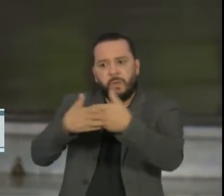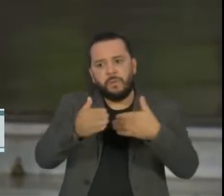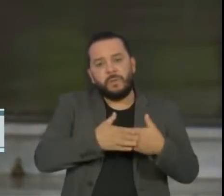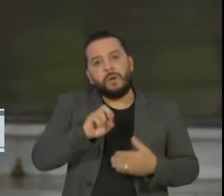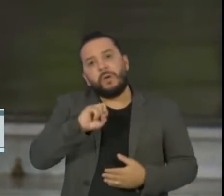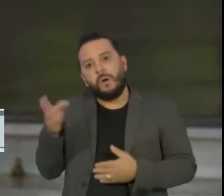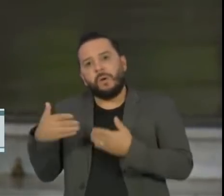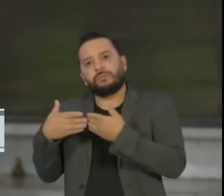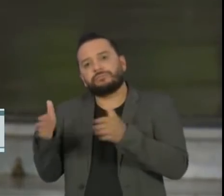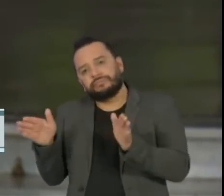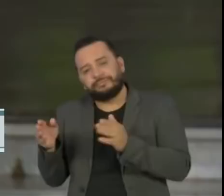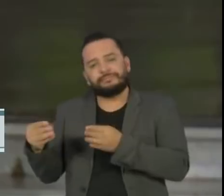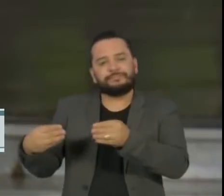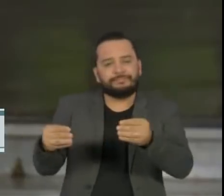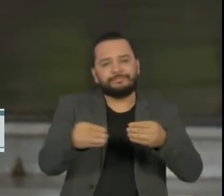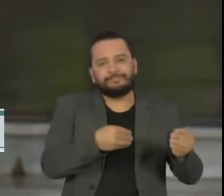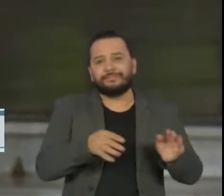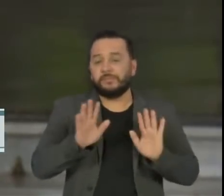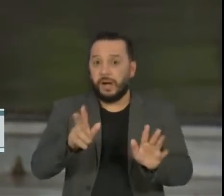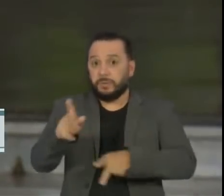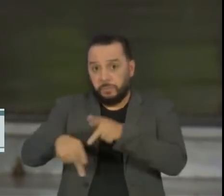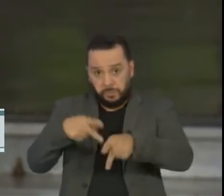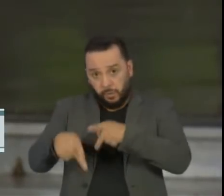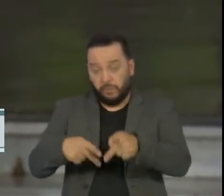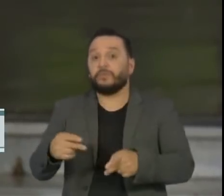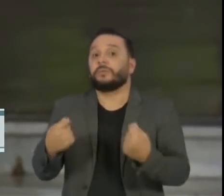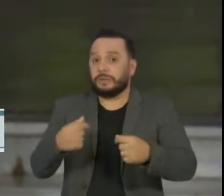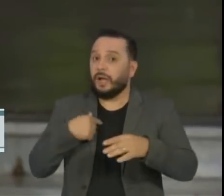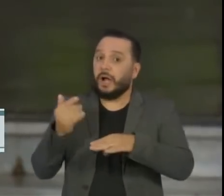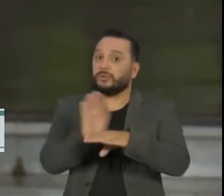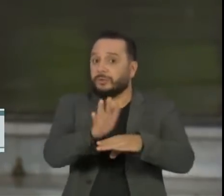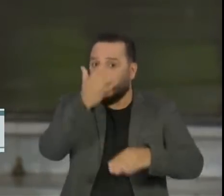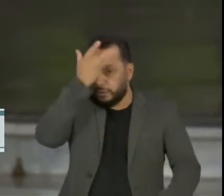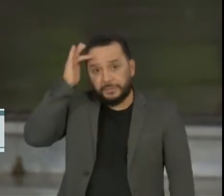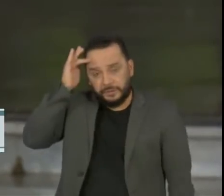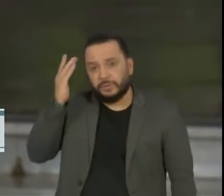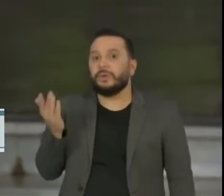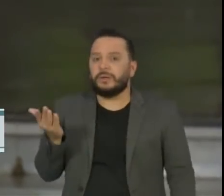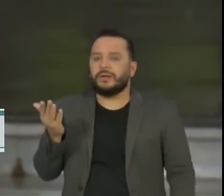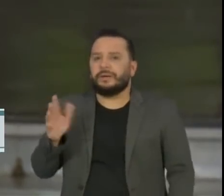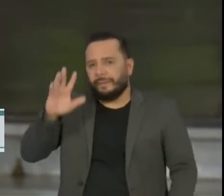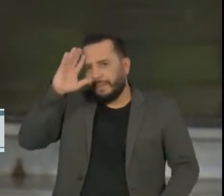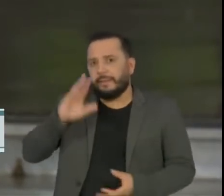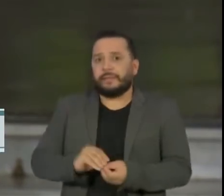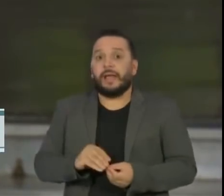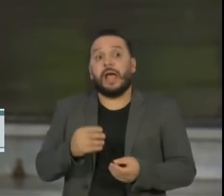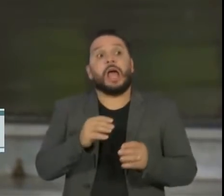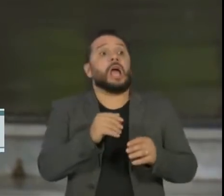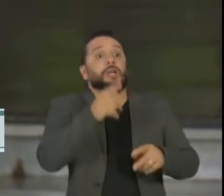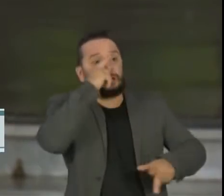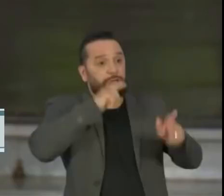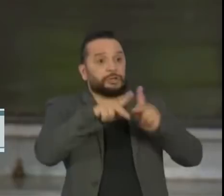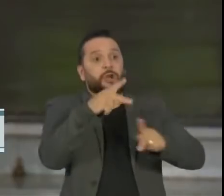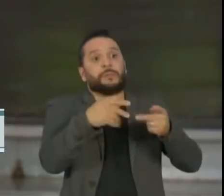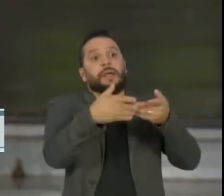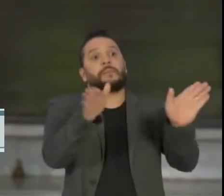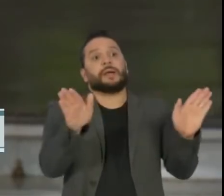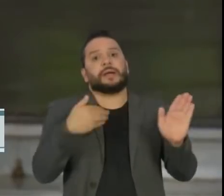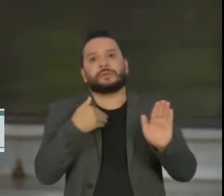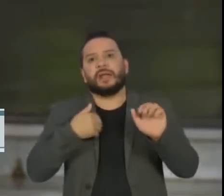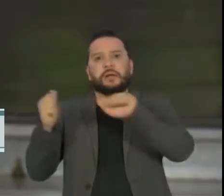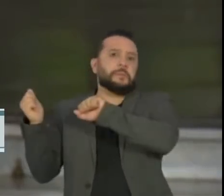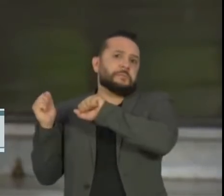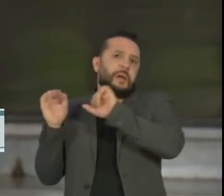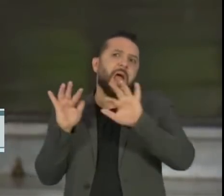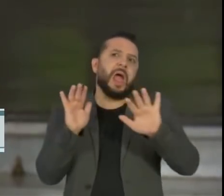da colaboração da sociedade como um todo, das pessoas que precisam entender que não é porque o shopping está aberto que a gente tem que sair de casa o